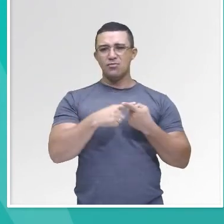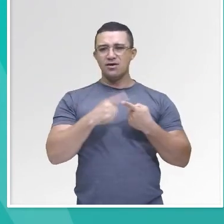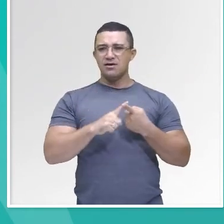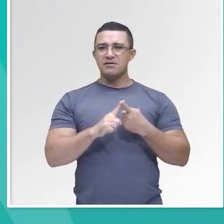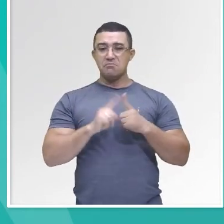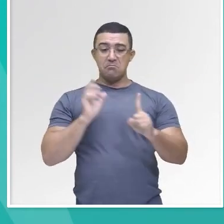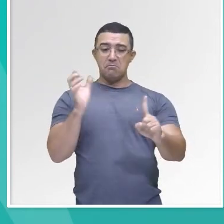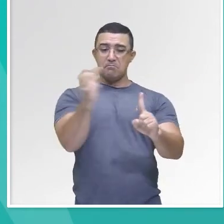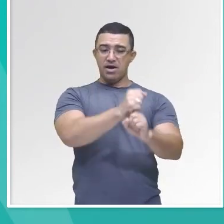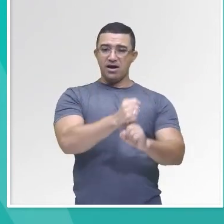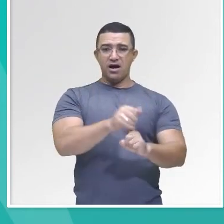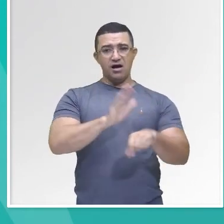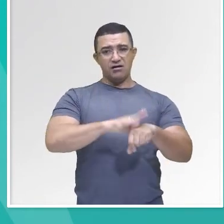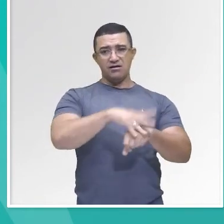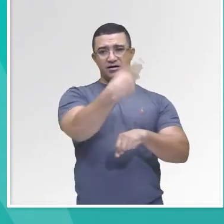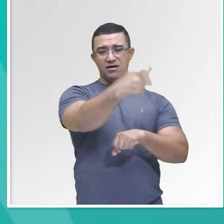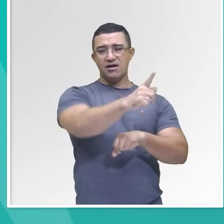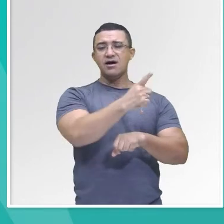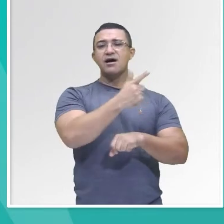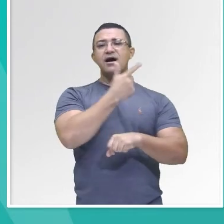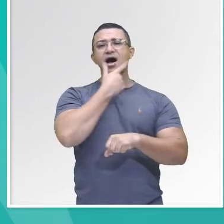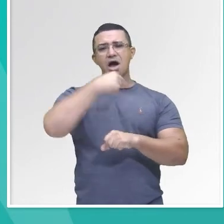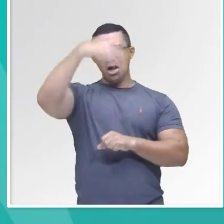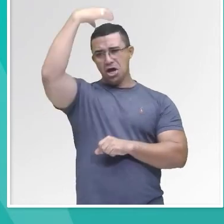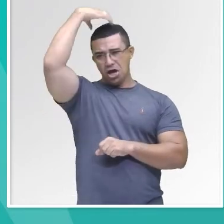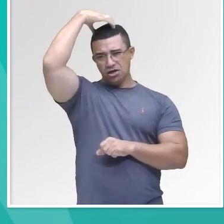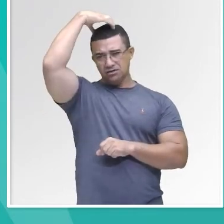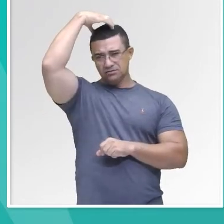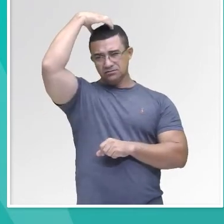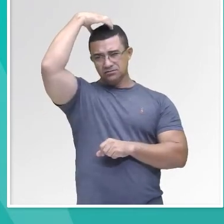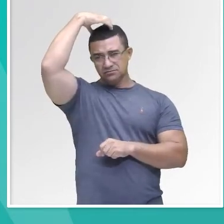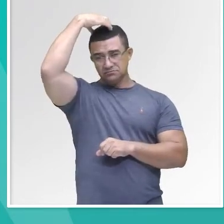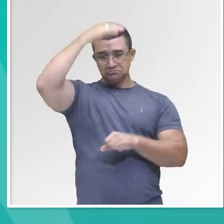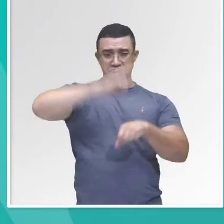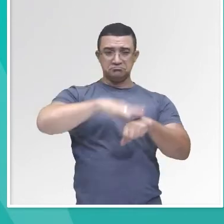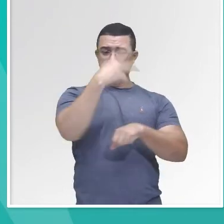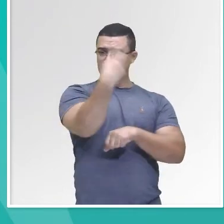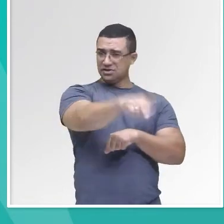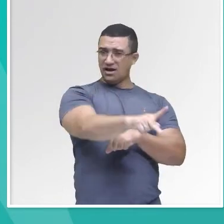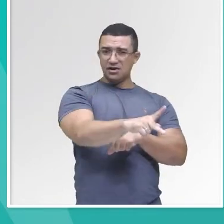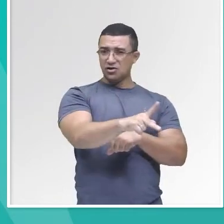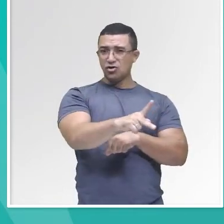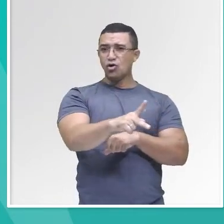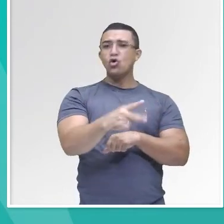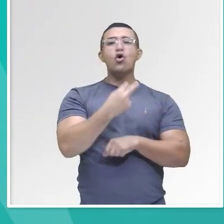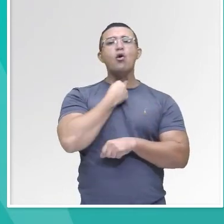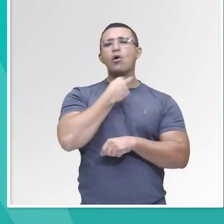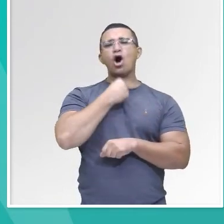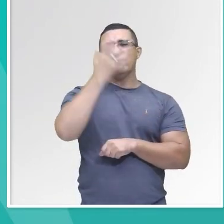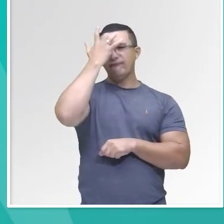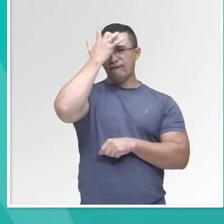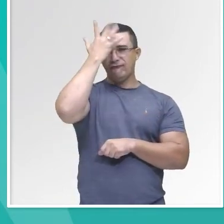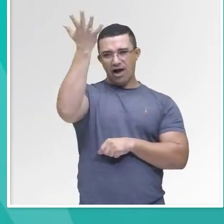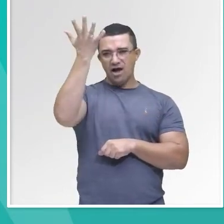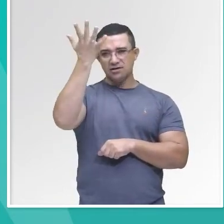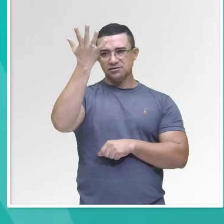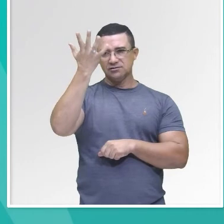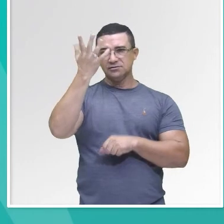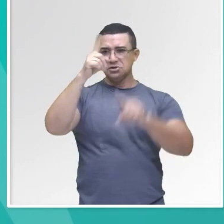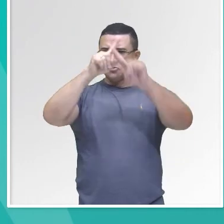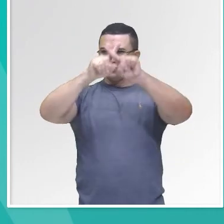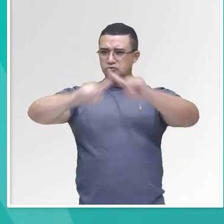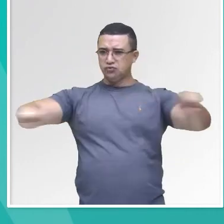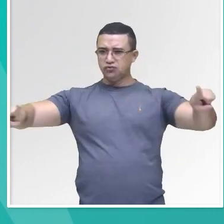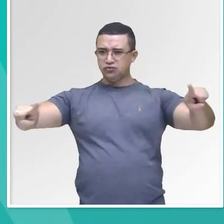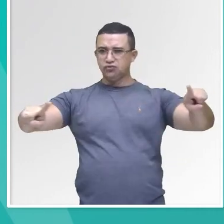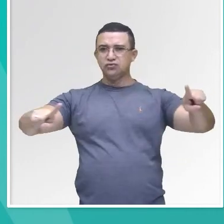e ele facilita isso para mim, não é um jogo, né? Ou seja, tanto eu quanto ele não podemos